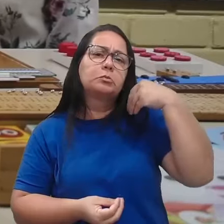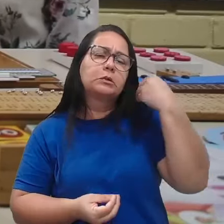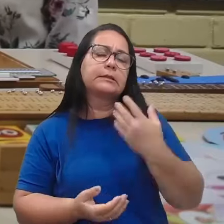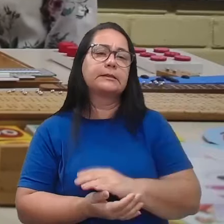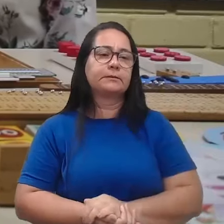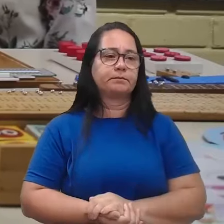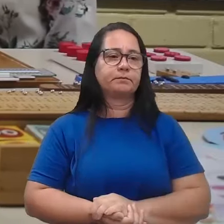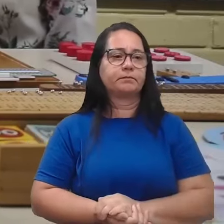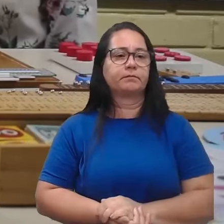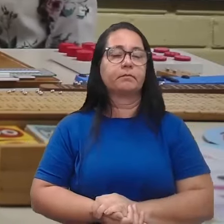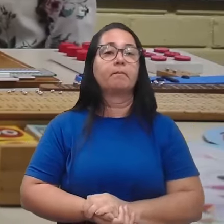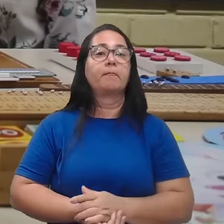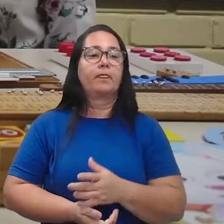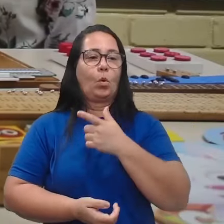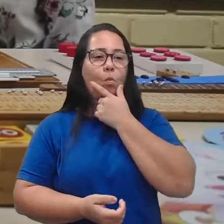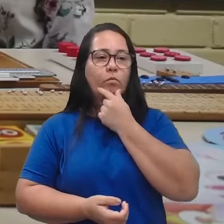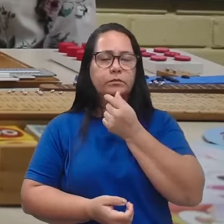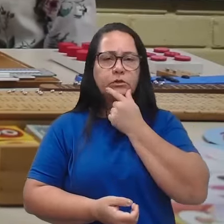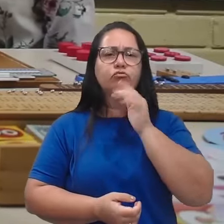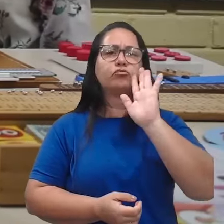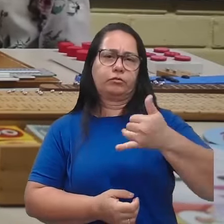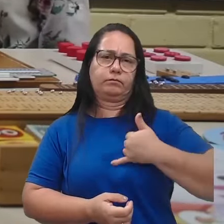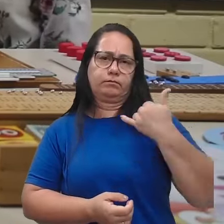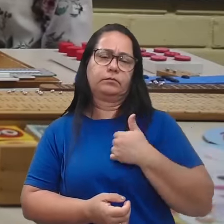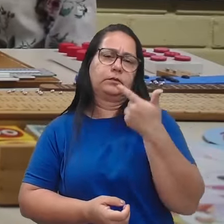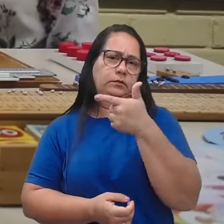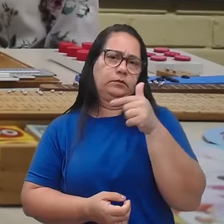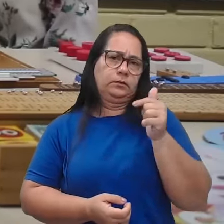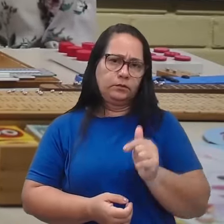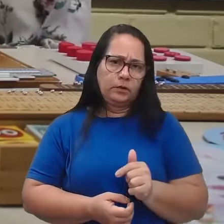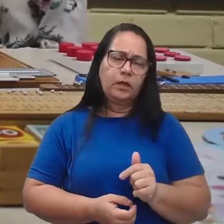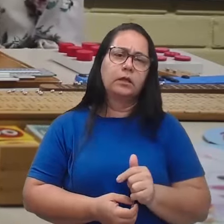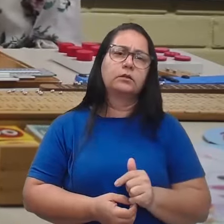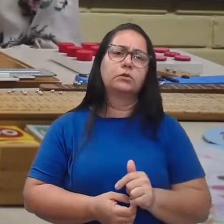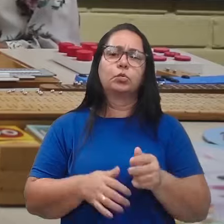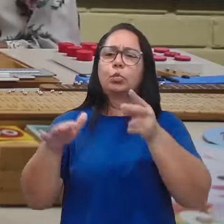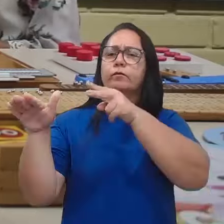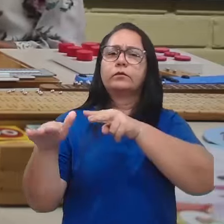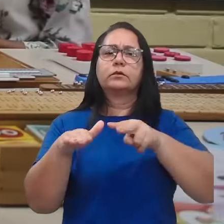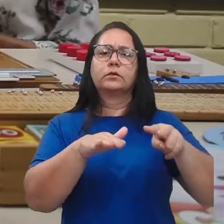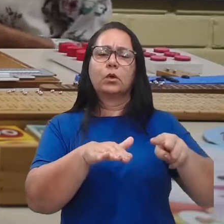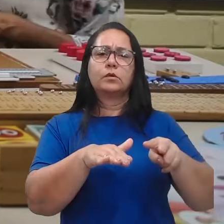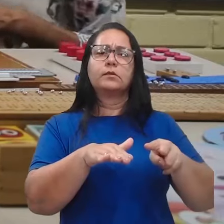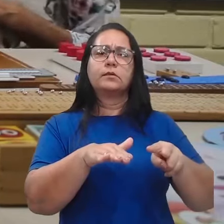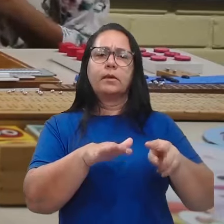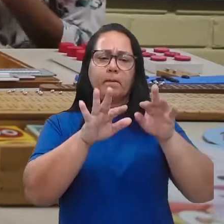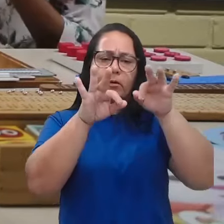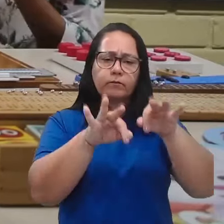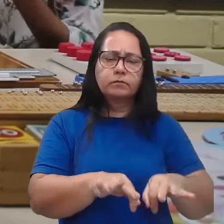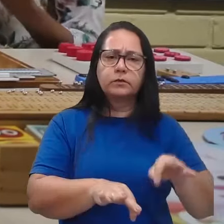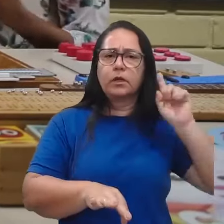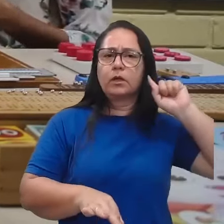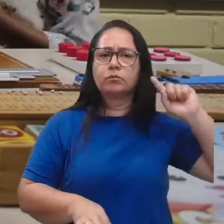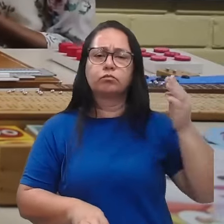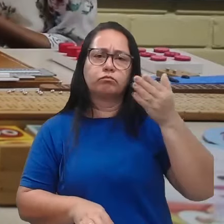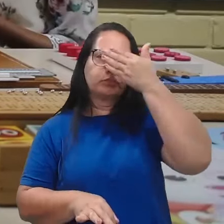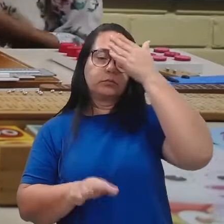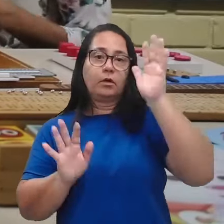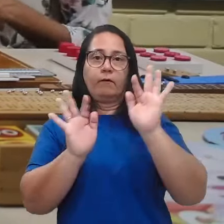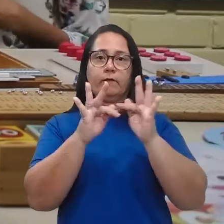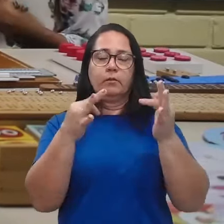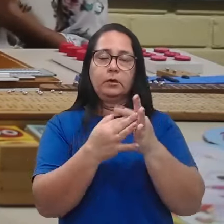um rapaz, ele já há 27 anos, por aí, e um final de semana ele ficou surdocega. E aí essa família ficou